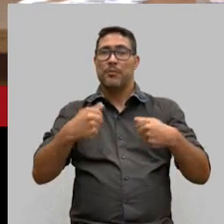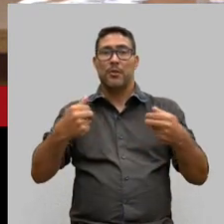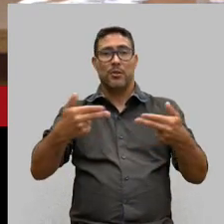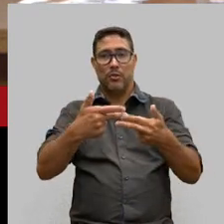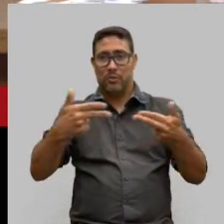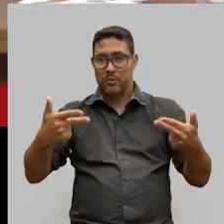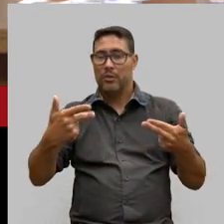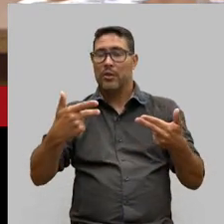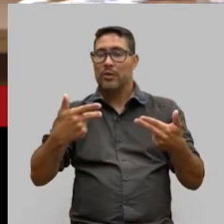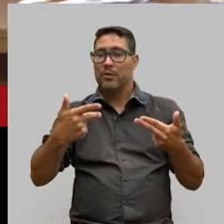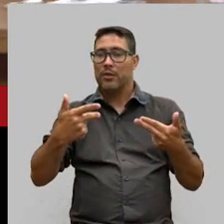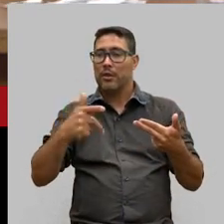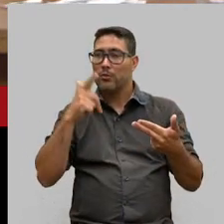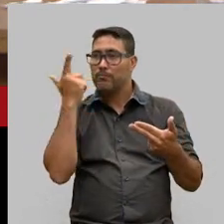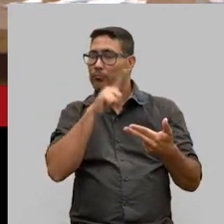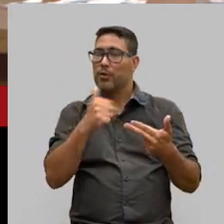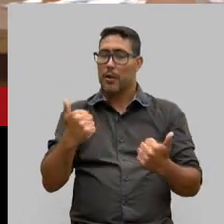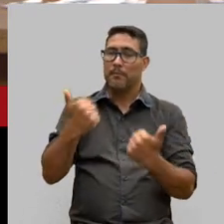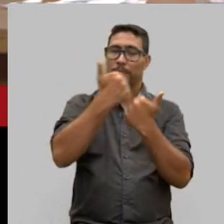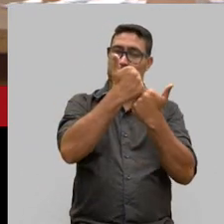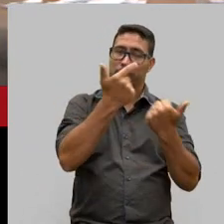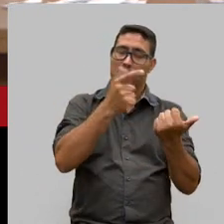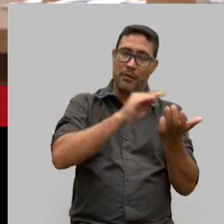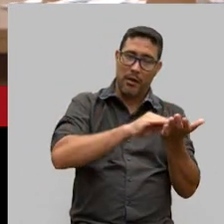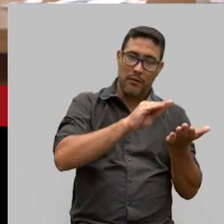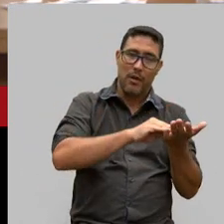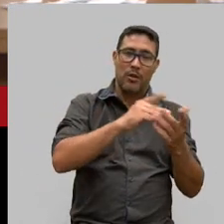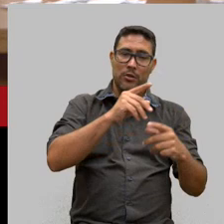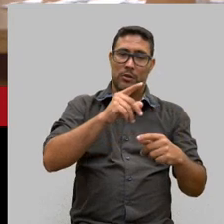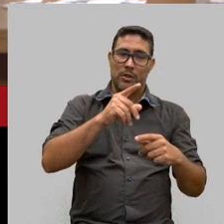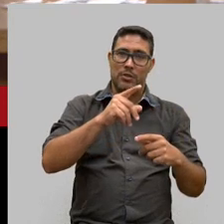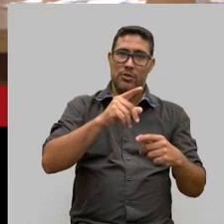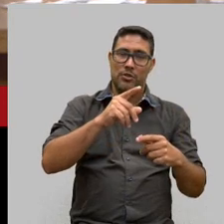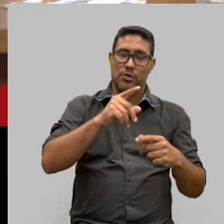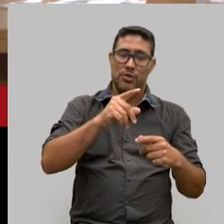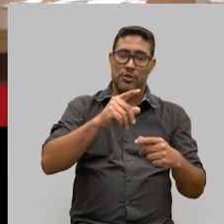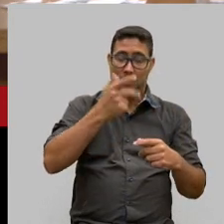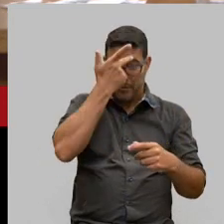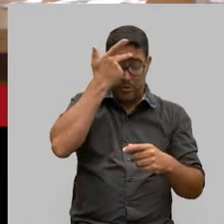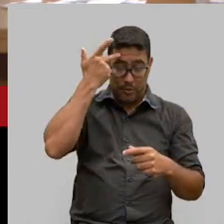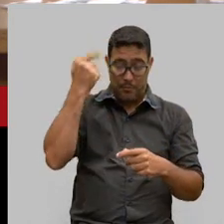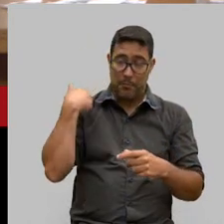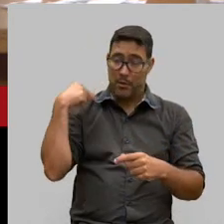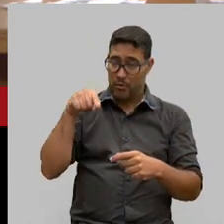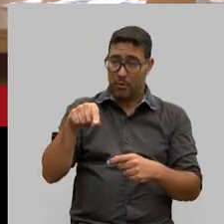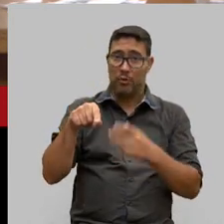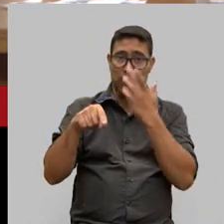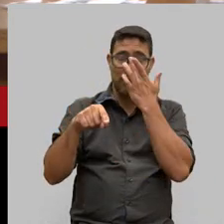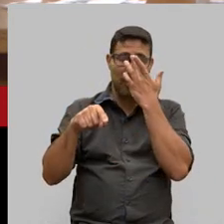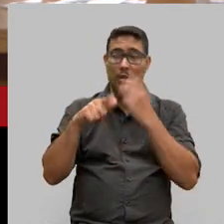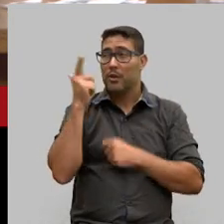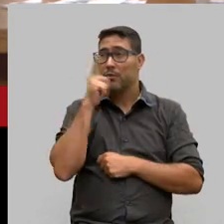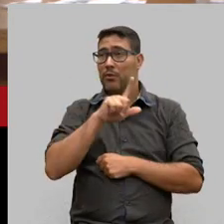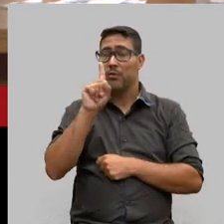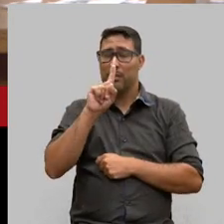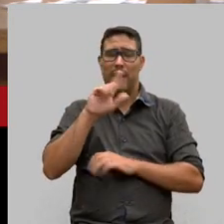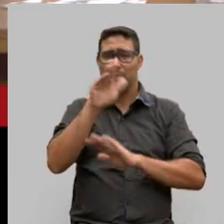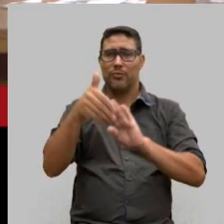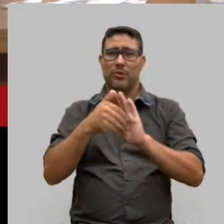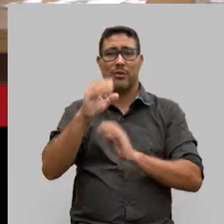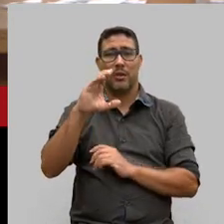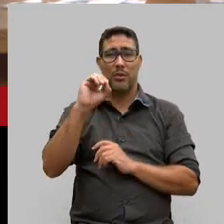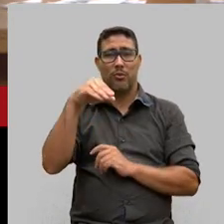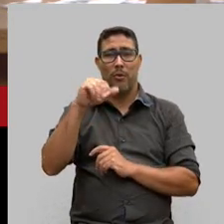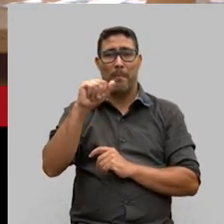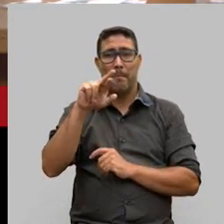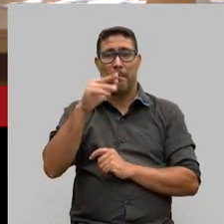de eh recurso humano que a defensoria infelizmente não está presente em todas as comarcas Mas a gente não deve